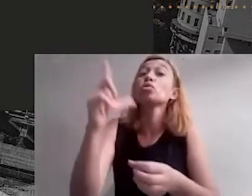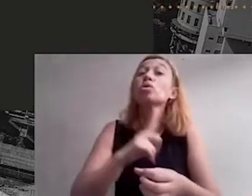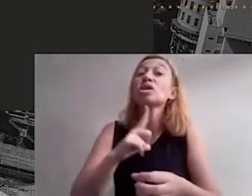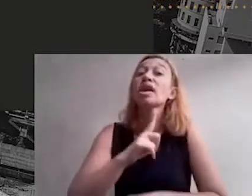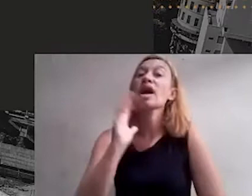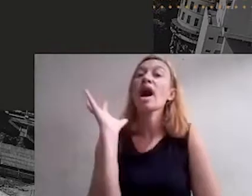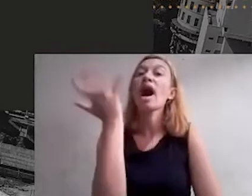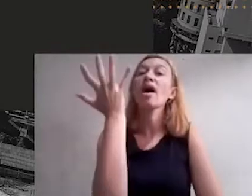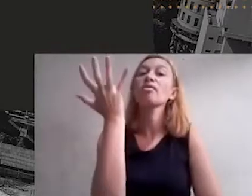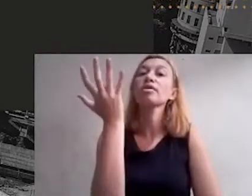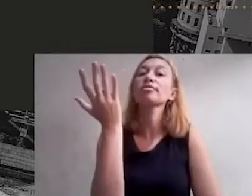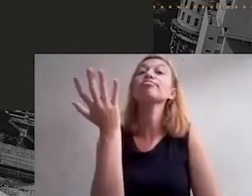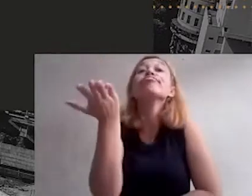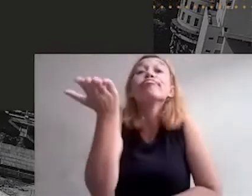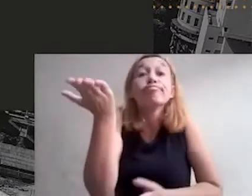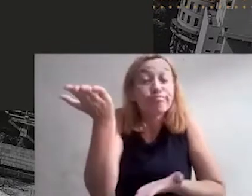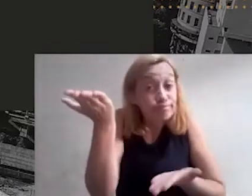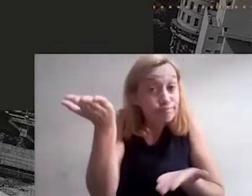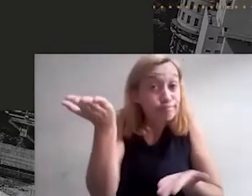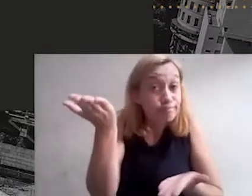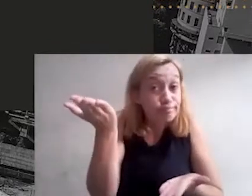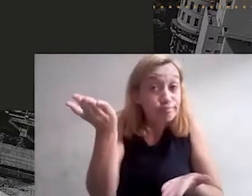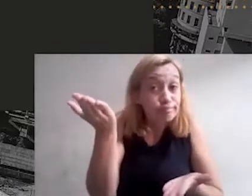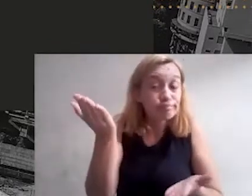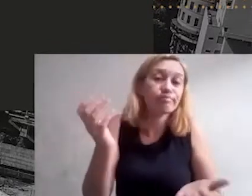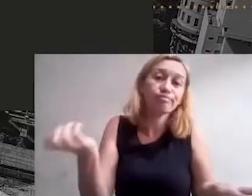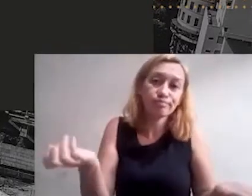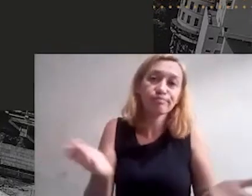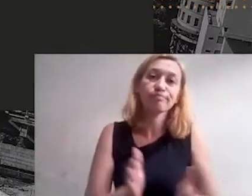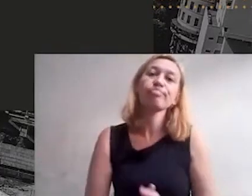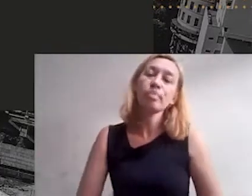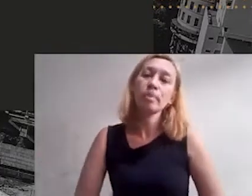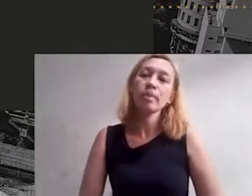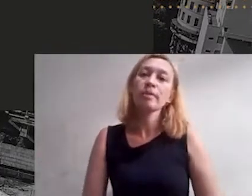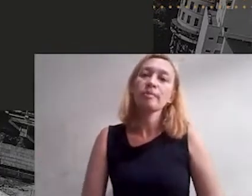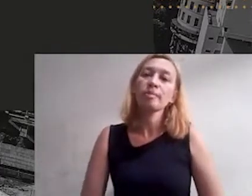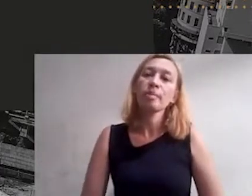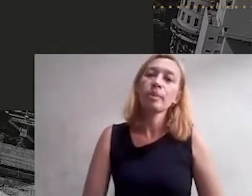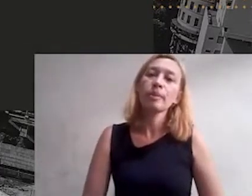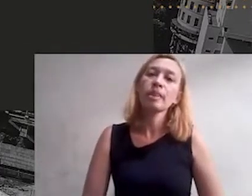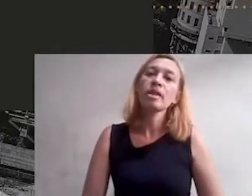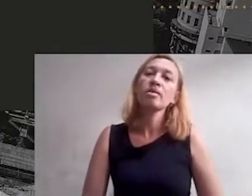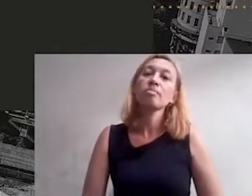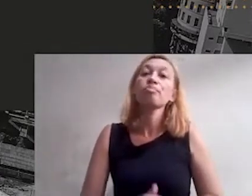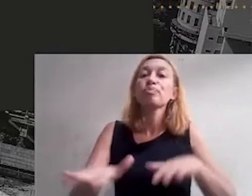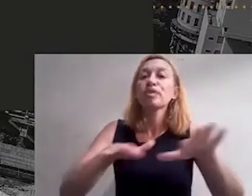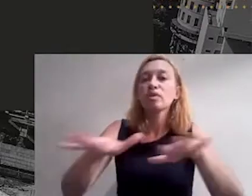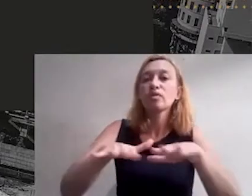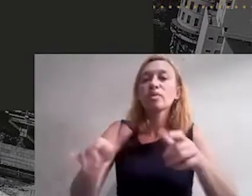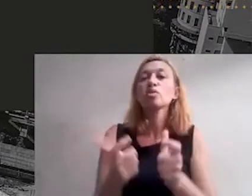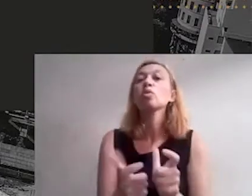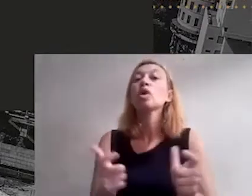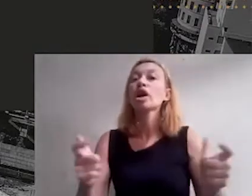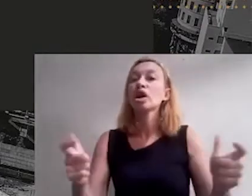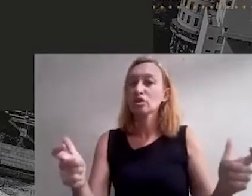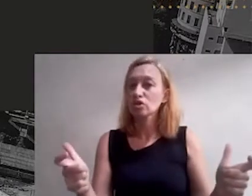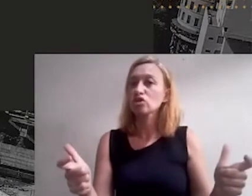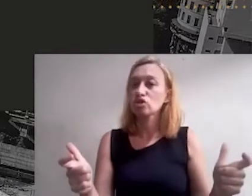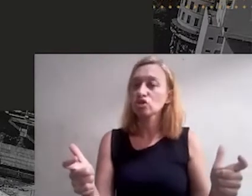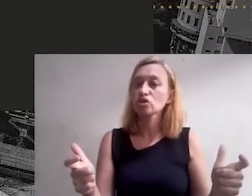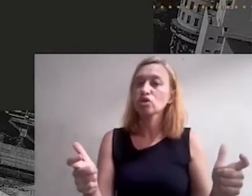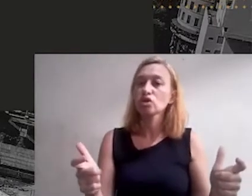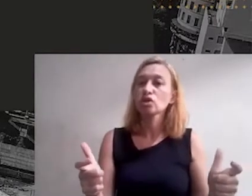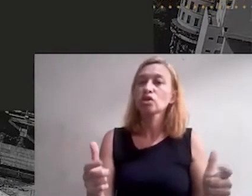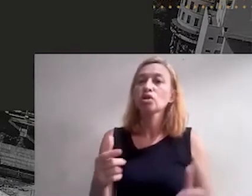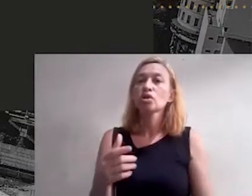extraterrestres, gastar com a Amazônia, né? Que, então, nós precisamos também de um grande movimento desses bilionários globais.